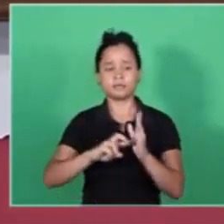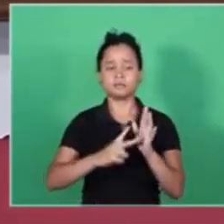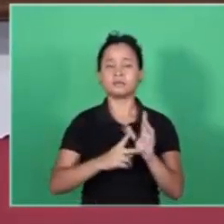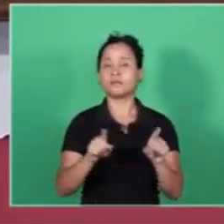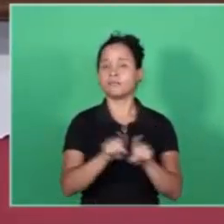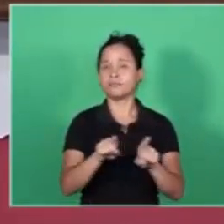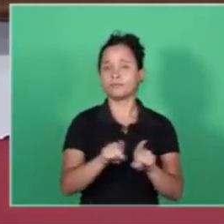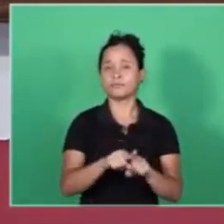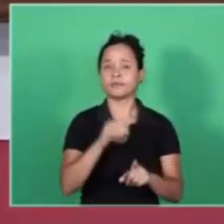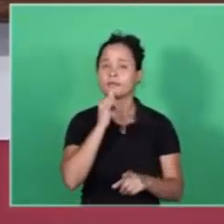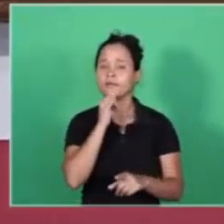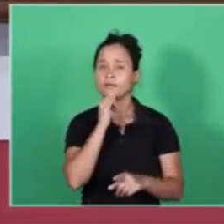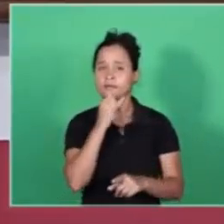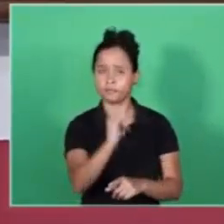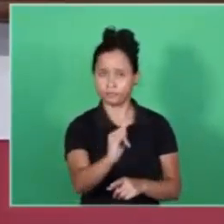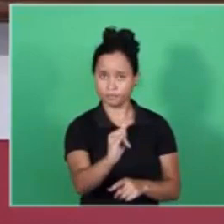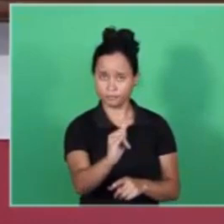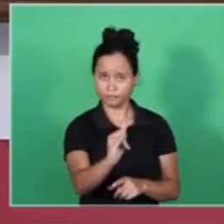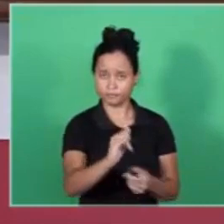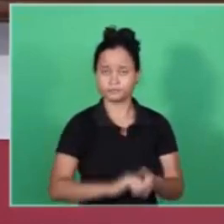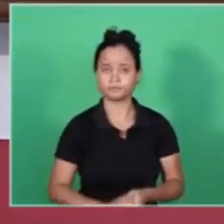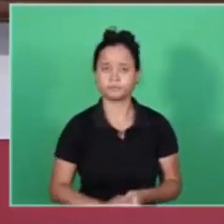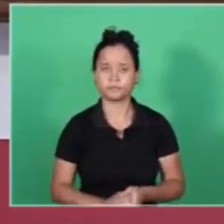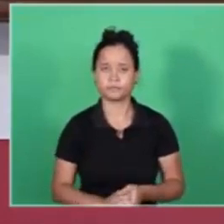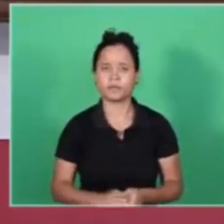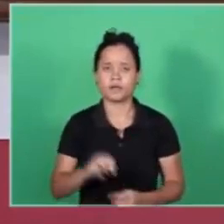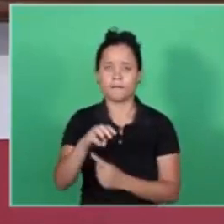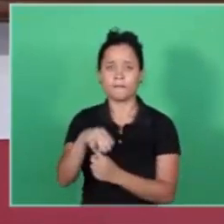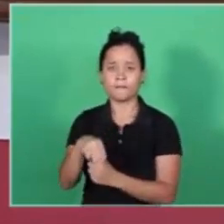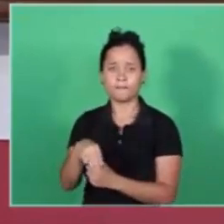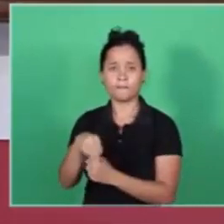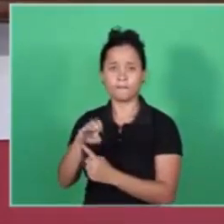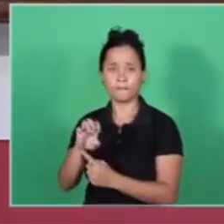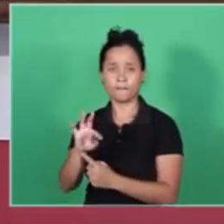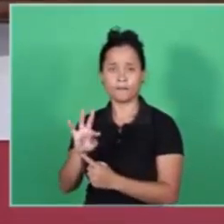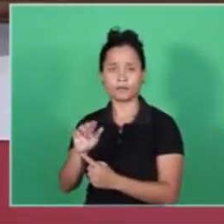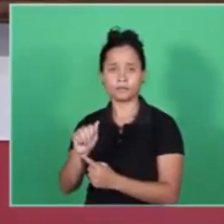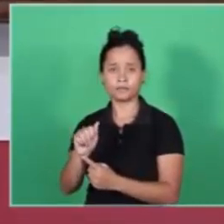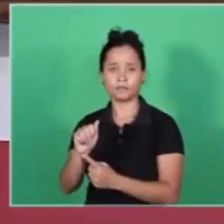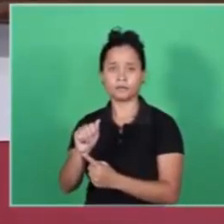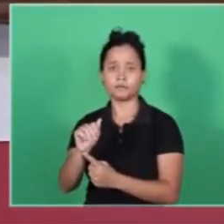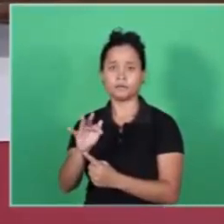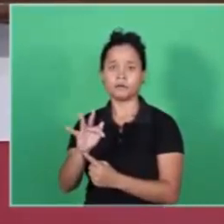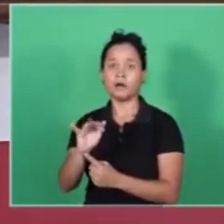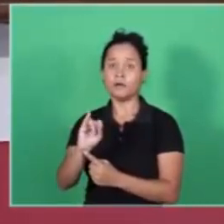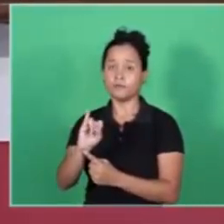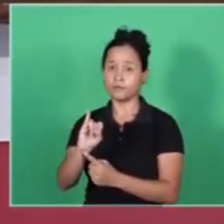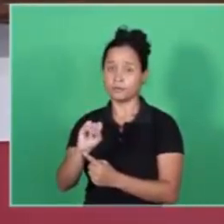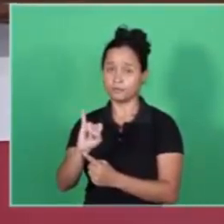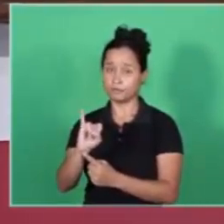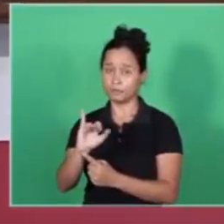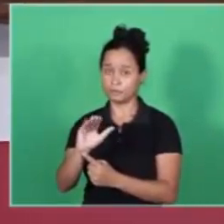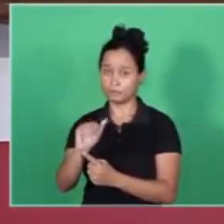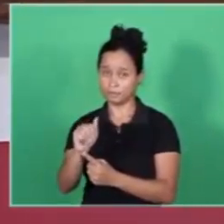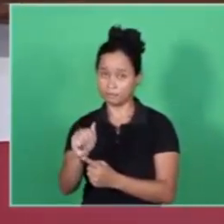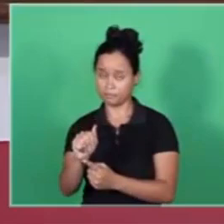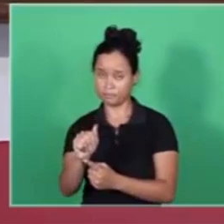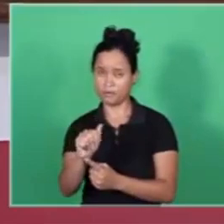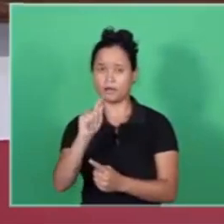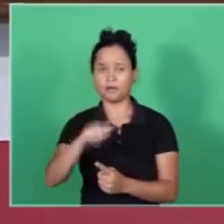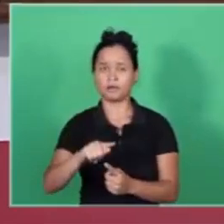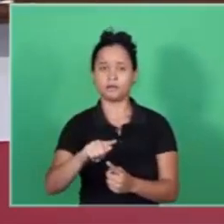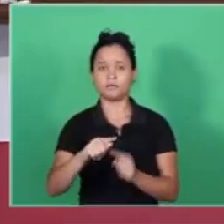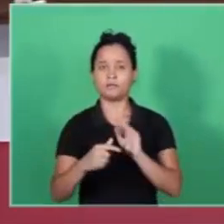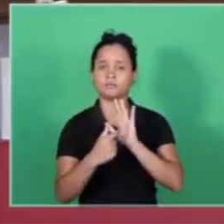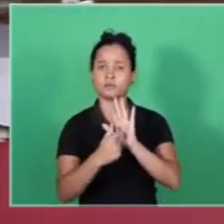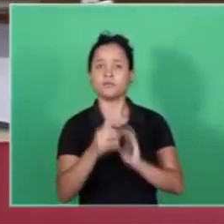aqui. A metafísica é uma forma de se expressar por meio da energia. Então, energia